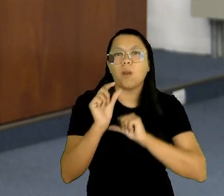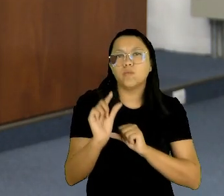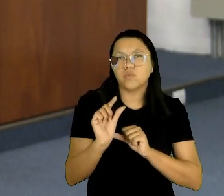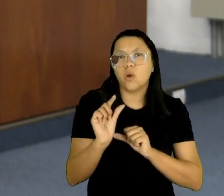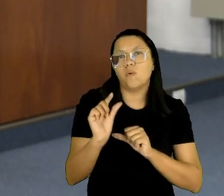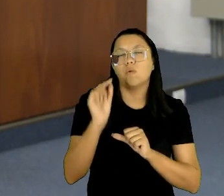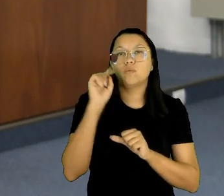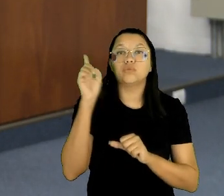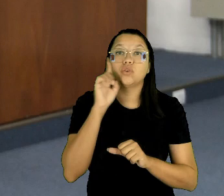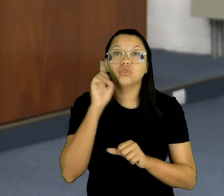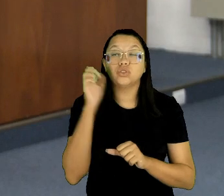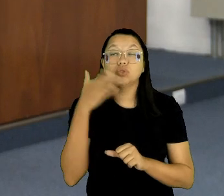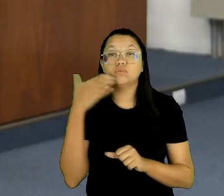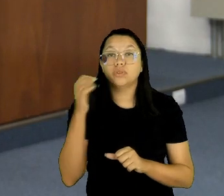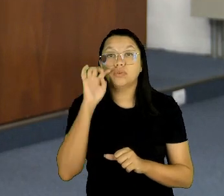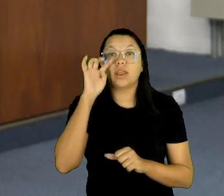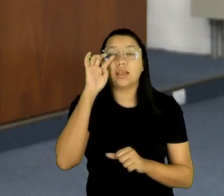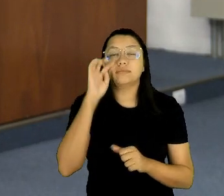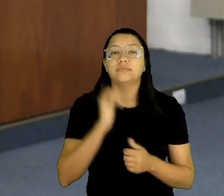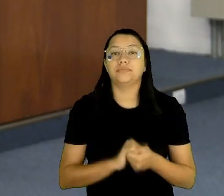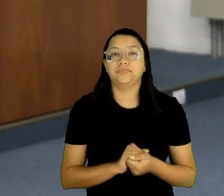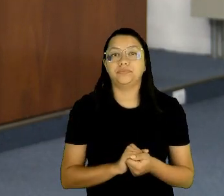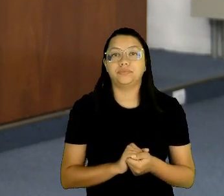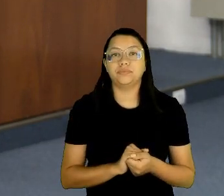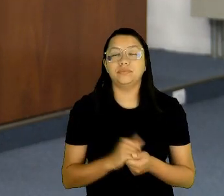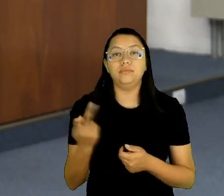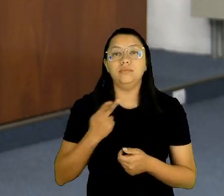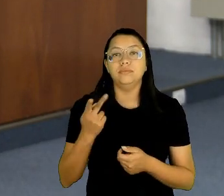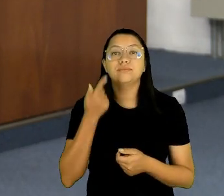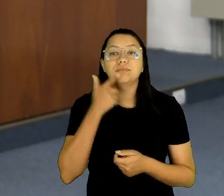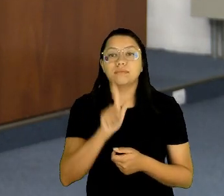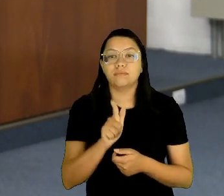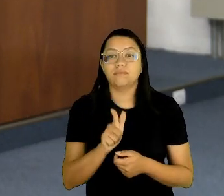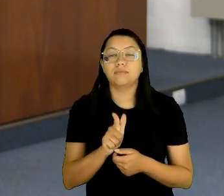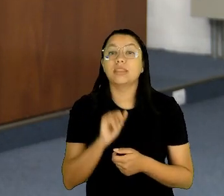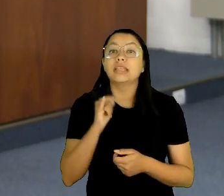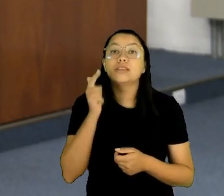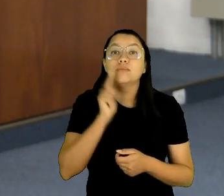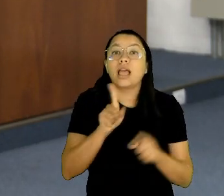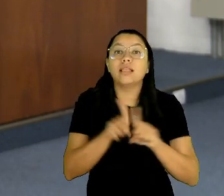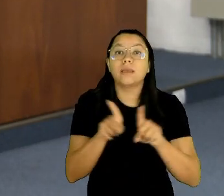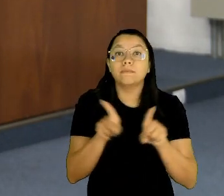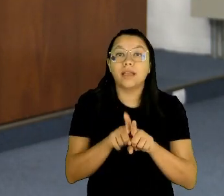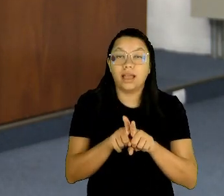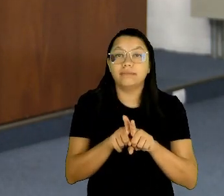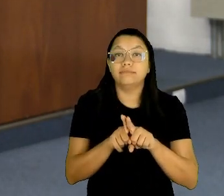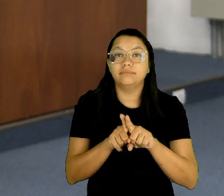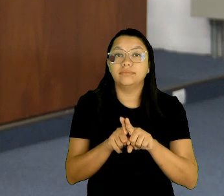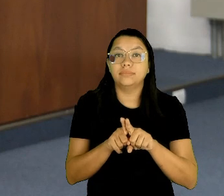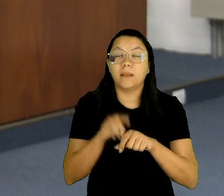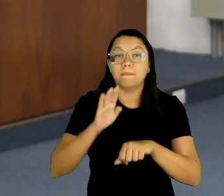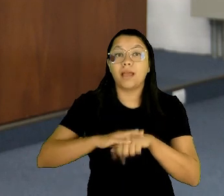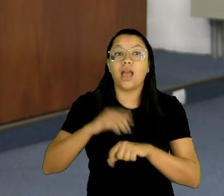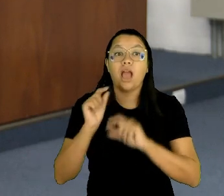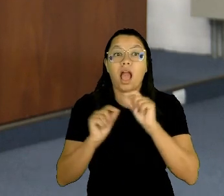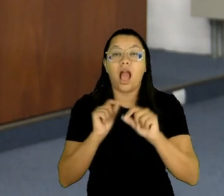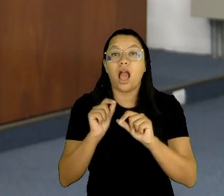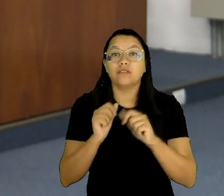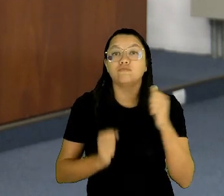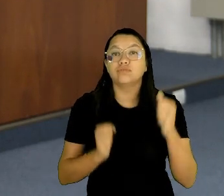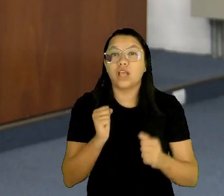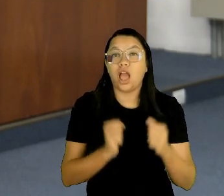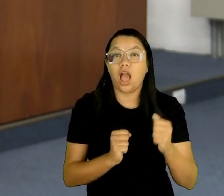tentar trocar hábitos no nosso dia a dia, as atividades para a gente conseguir, né? E se conseguir também, além da